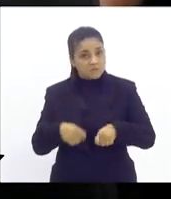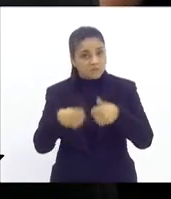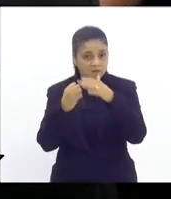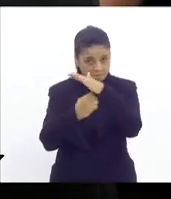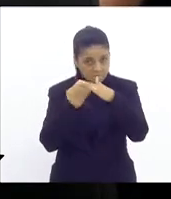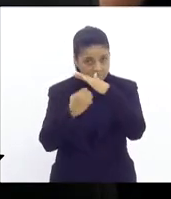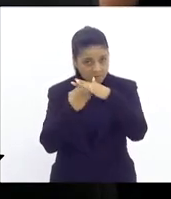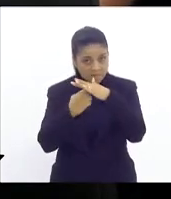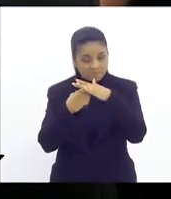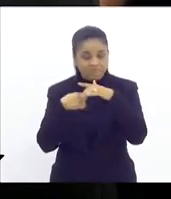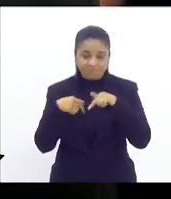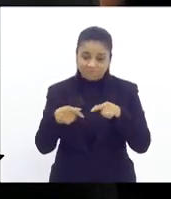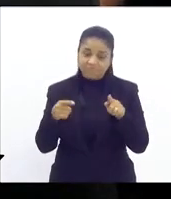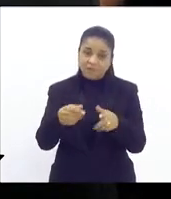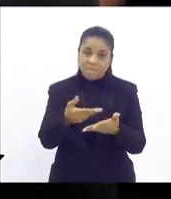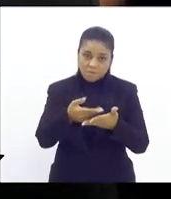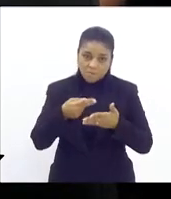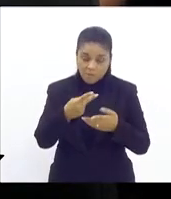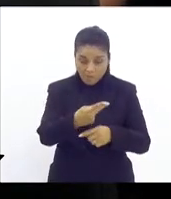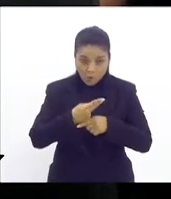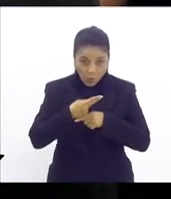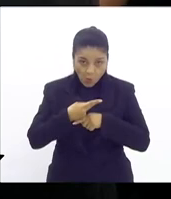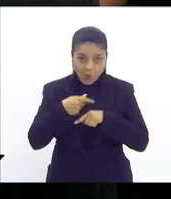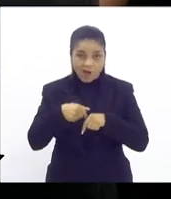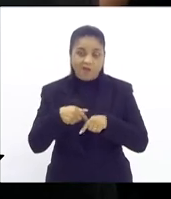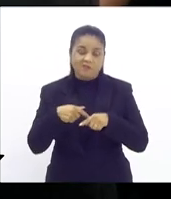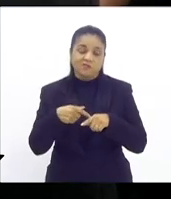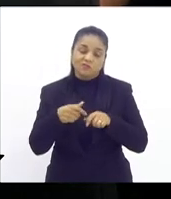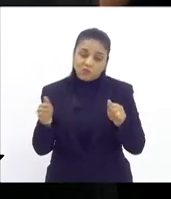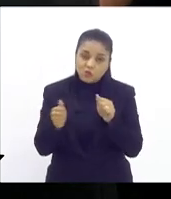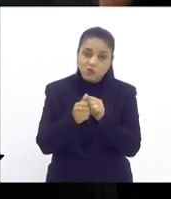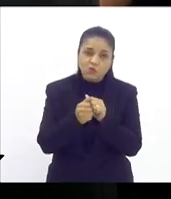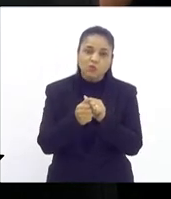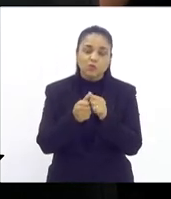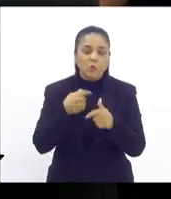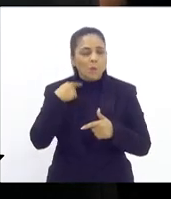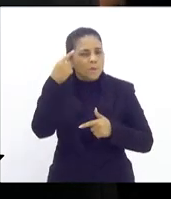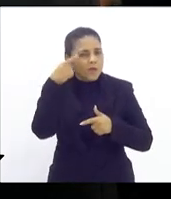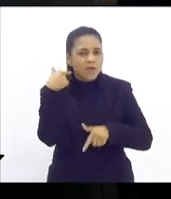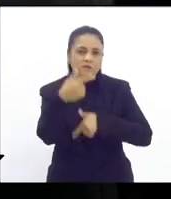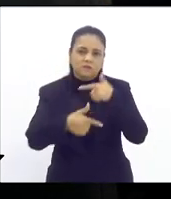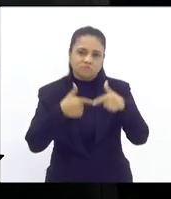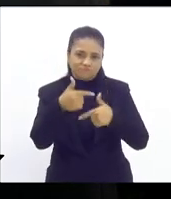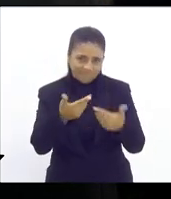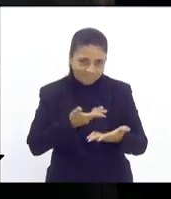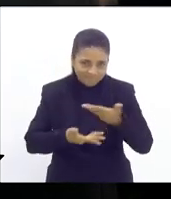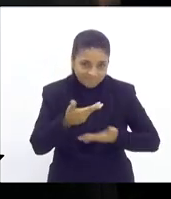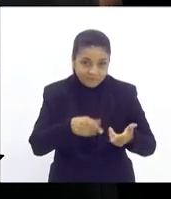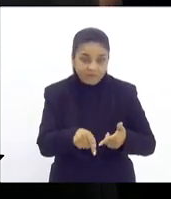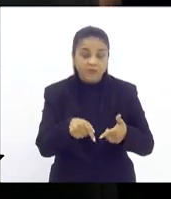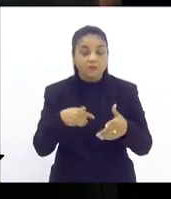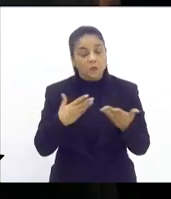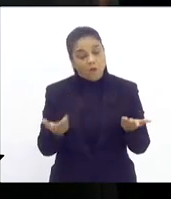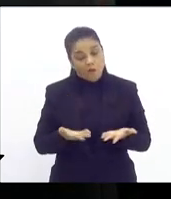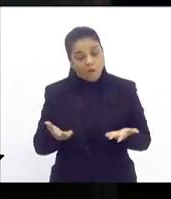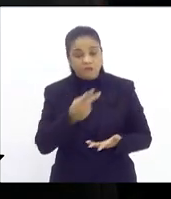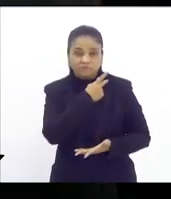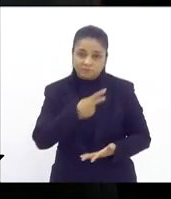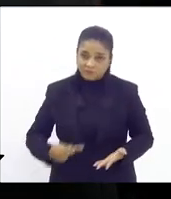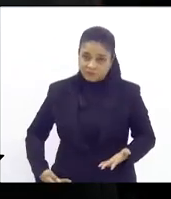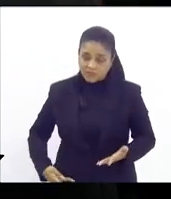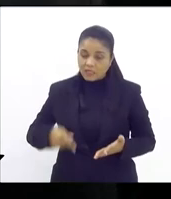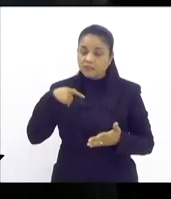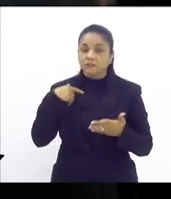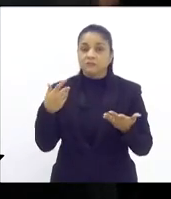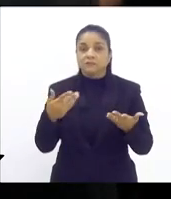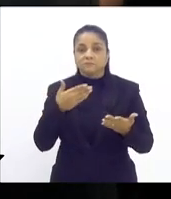tá para todo momento né rapaziada difícil apesar de boas então eu peço a você que o nosso Presidente tá que seja de mais